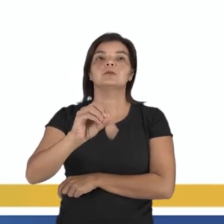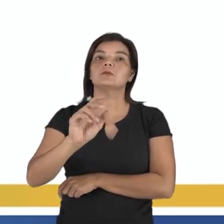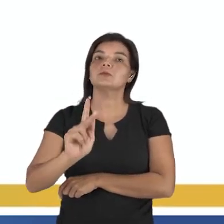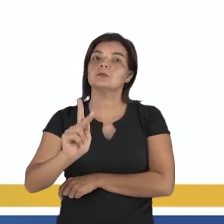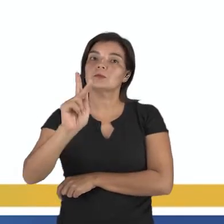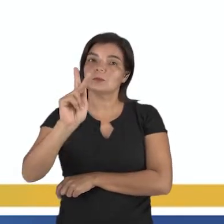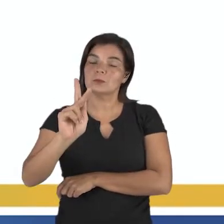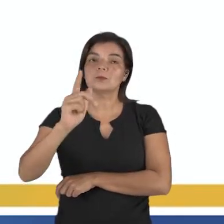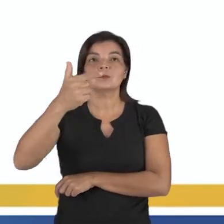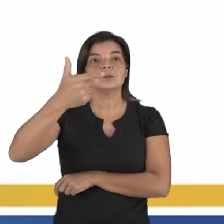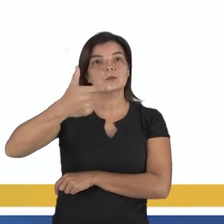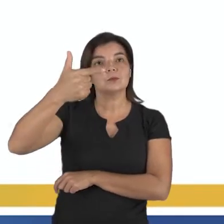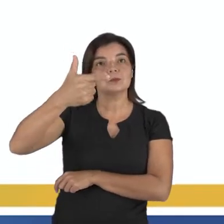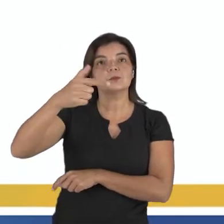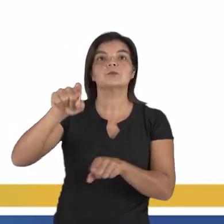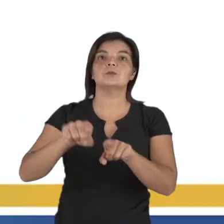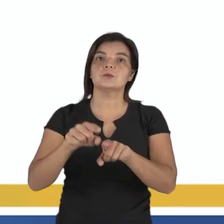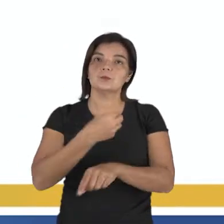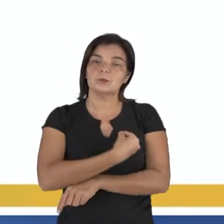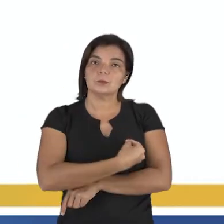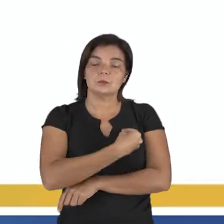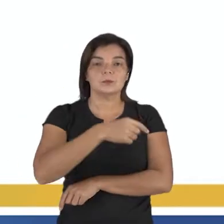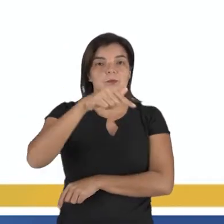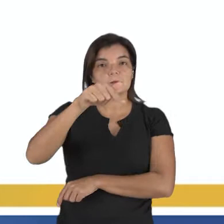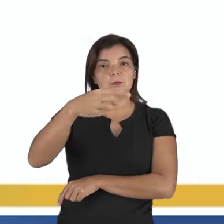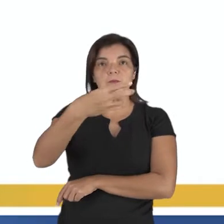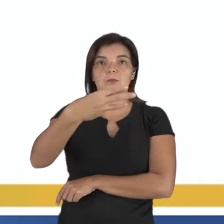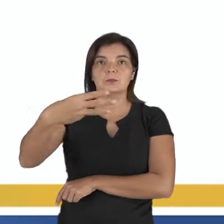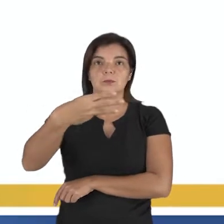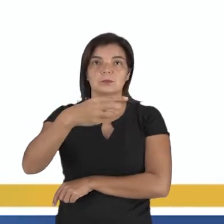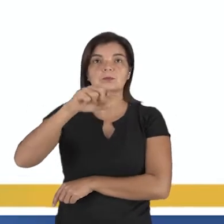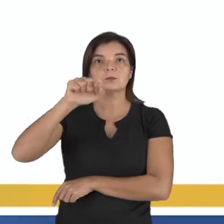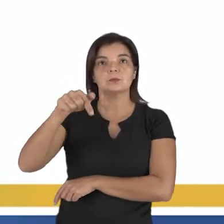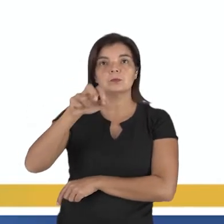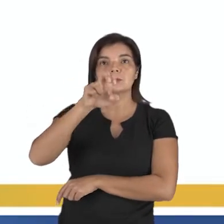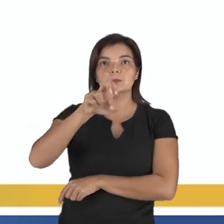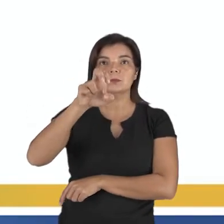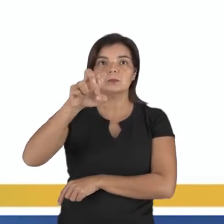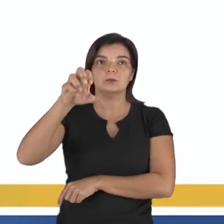164.122.280 km², sendo habitado por